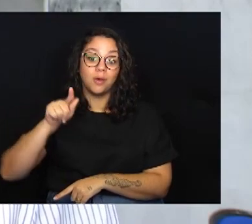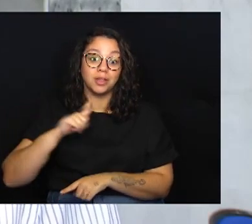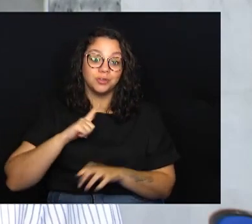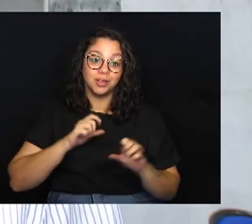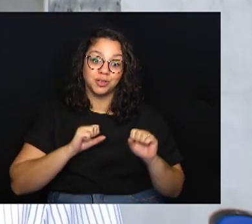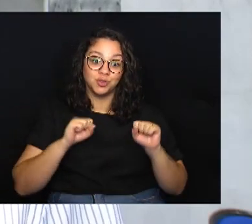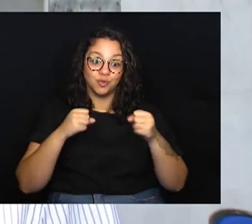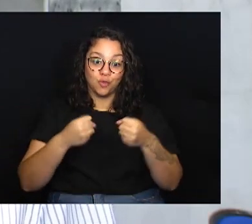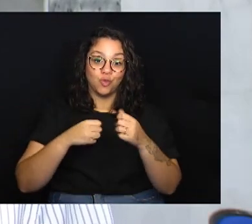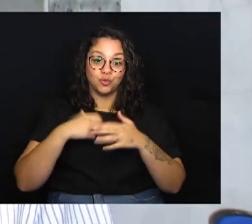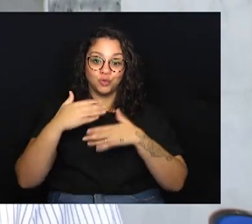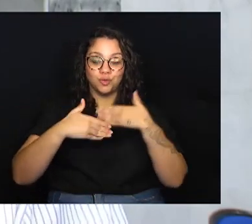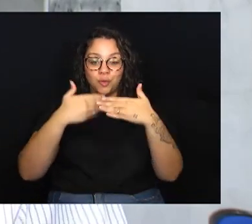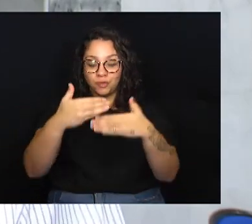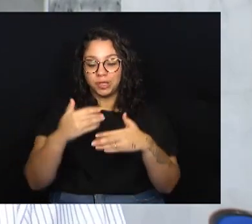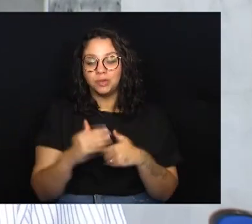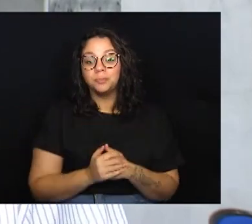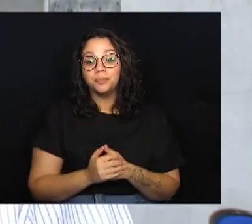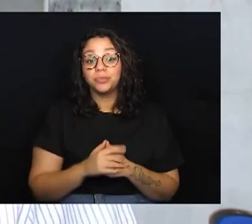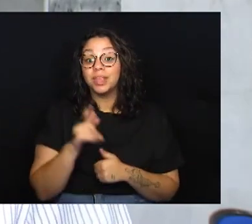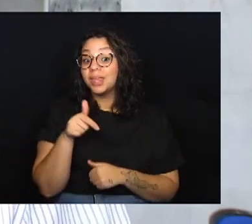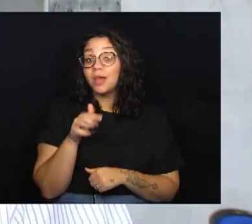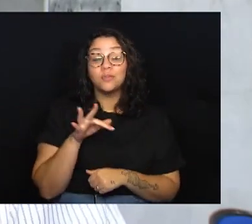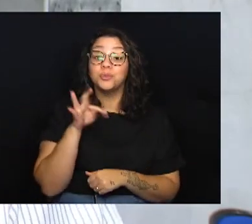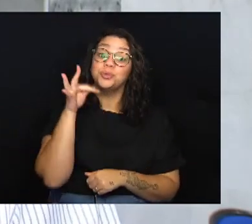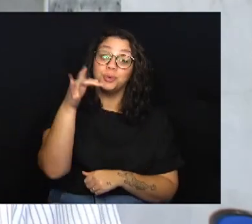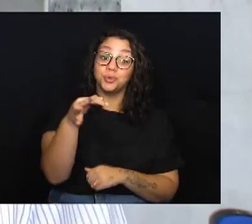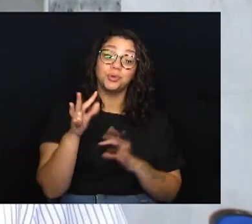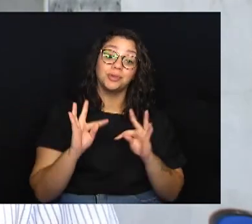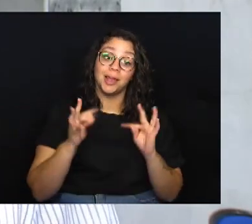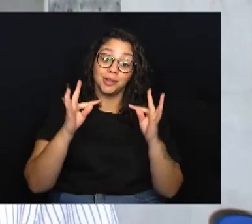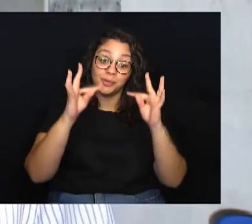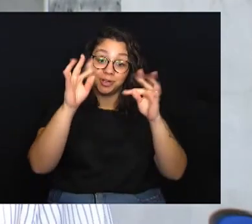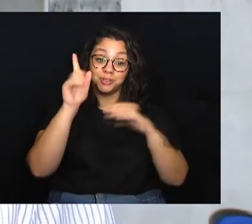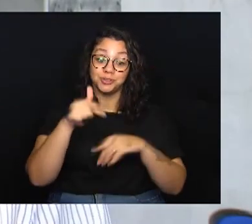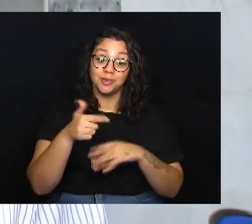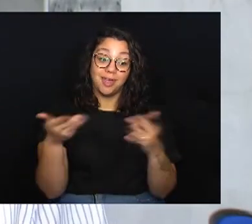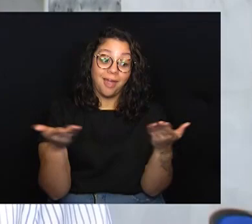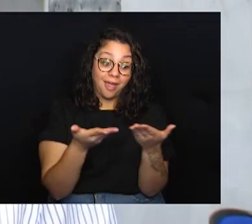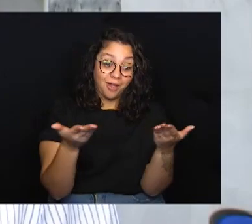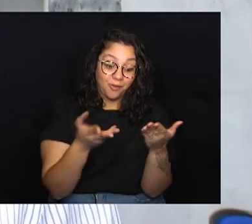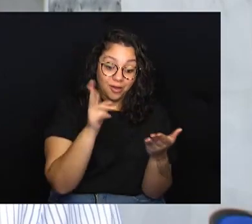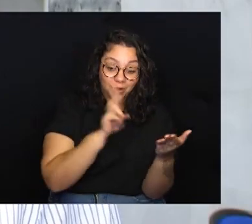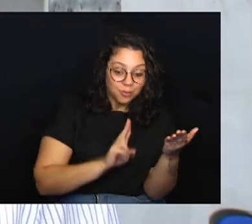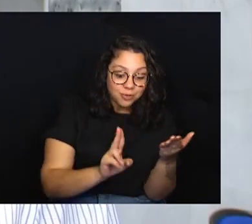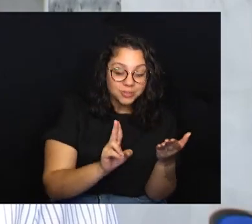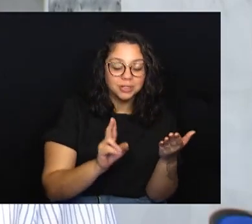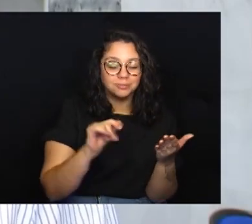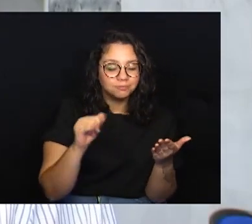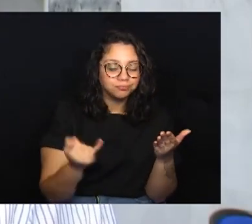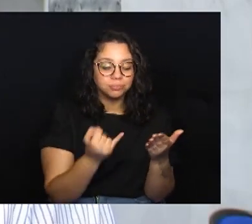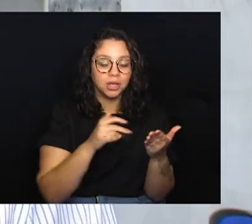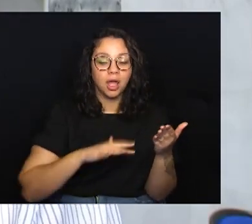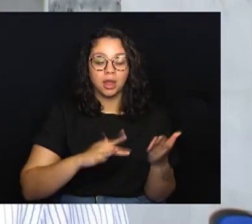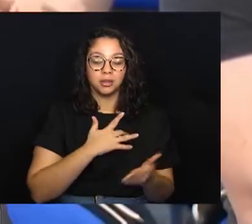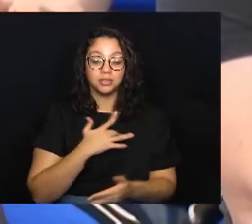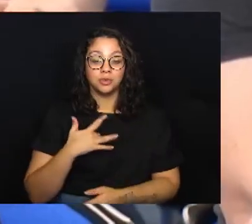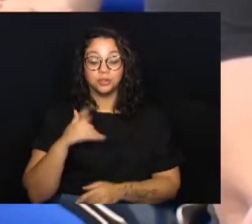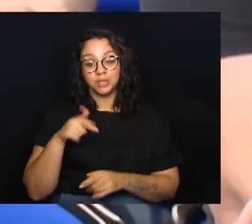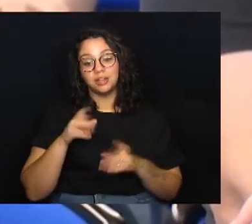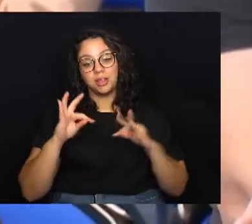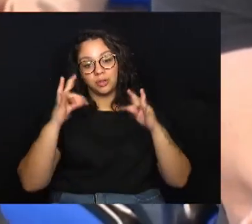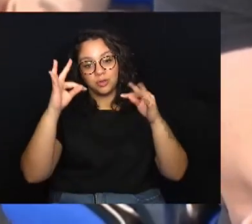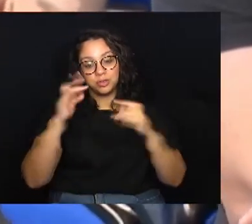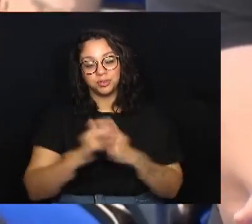desenvolvido. E é o futuro, né, sendo trazido para hoje também na área da saúde com a tecnologia.